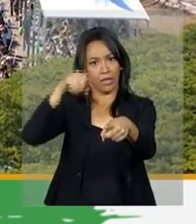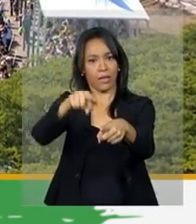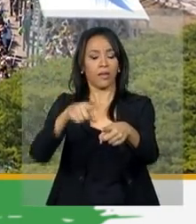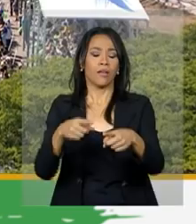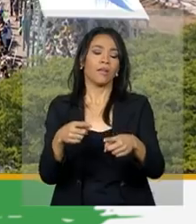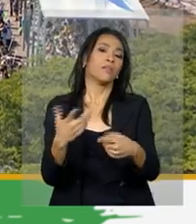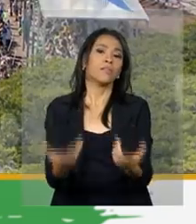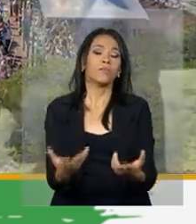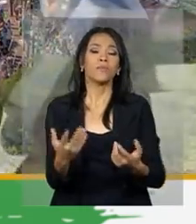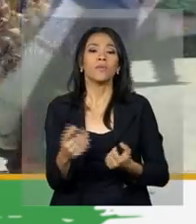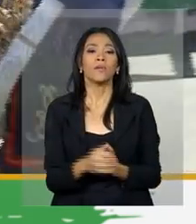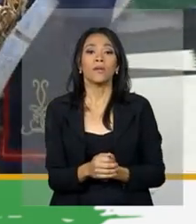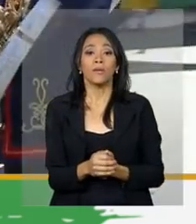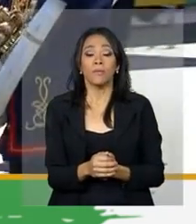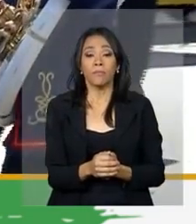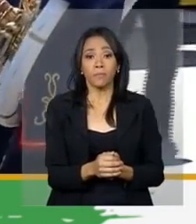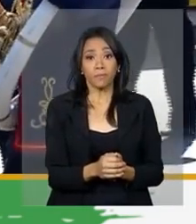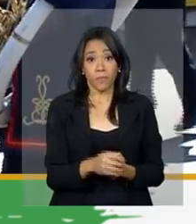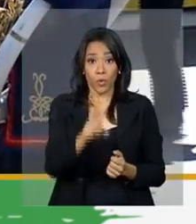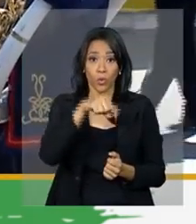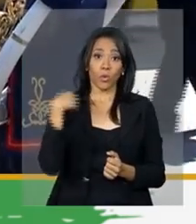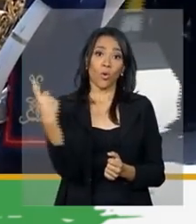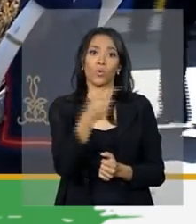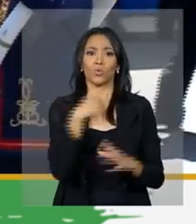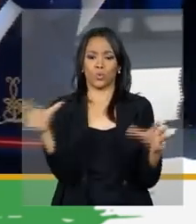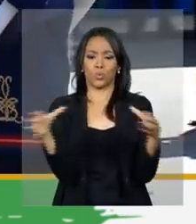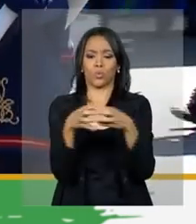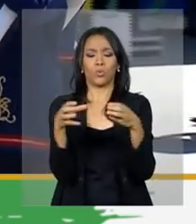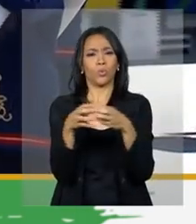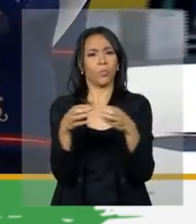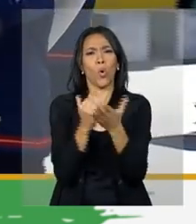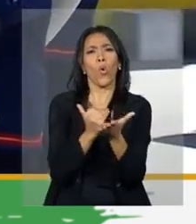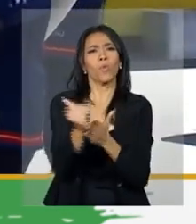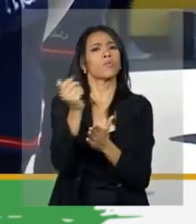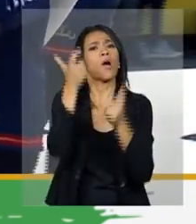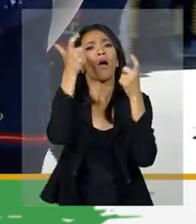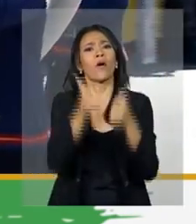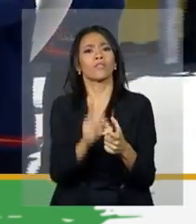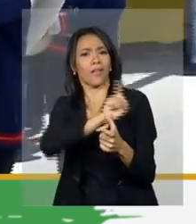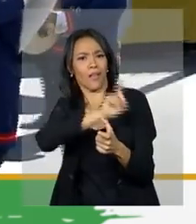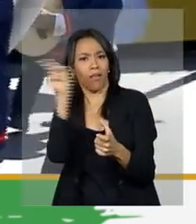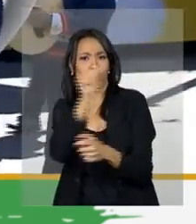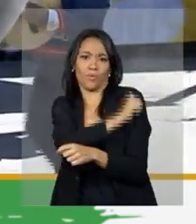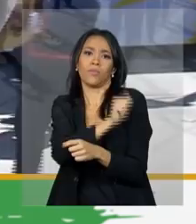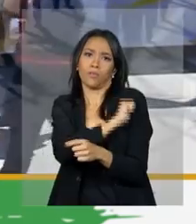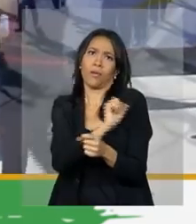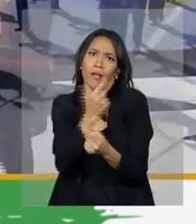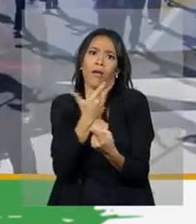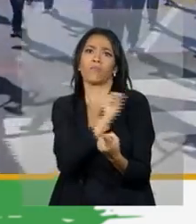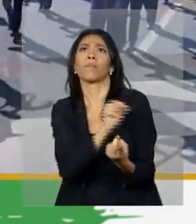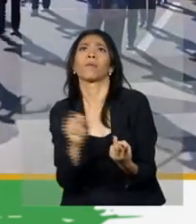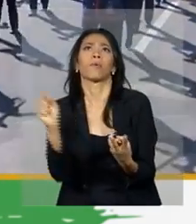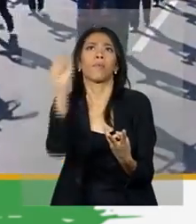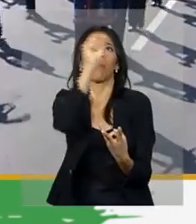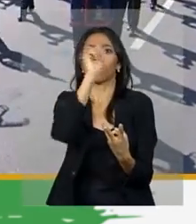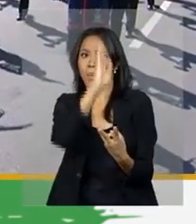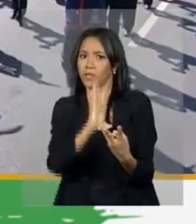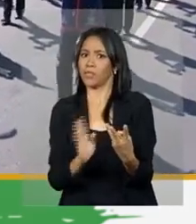básico do nosso efetivo foi de lá do Rio de Janeiro. Claro, teve de todo o território nacional.